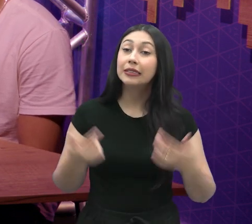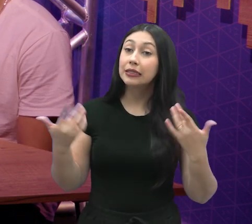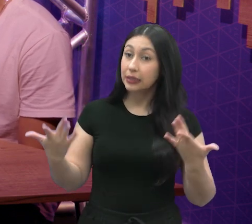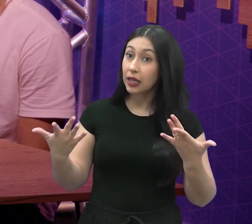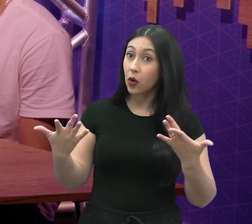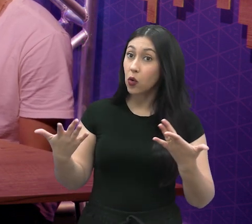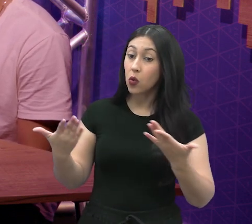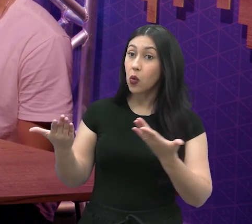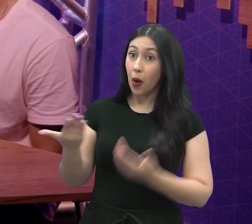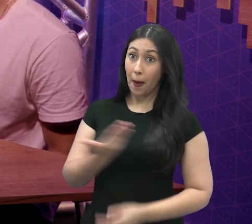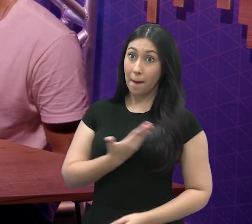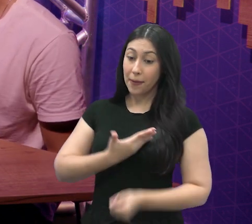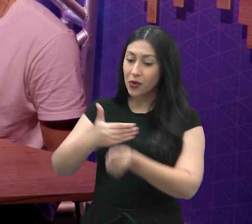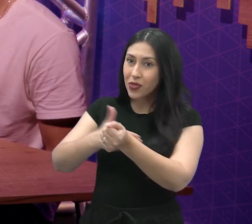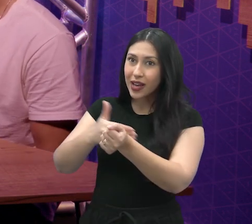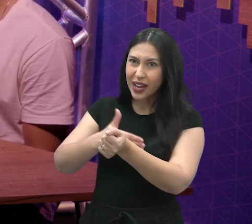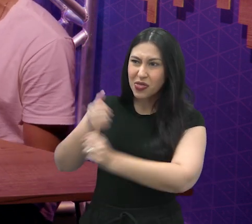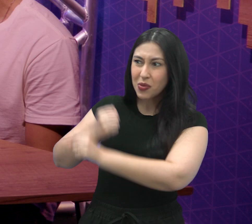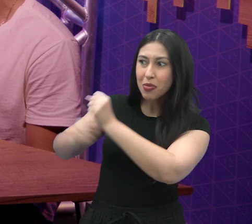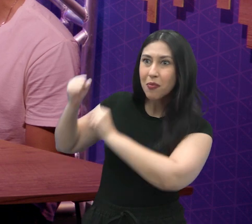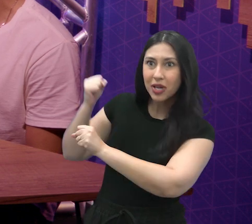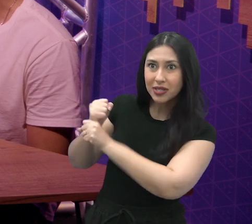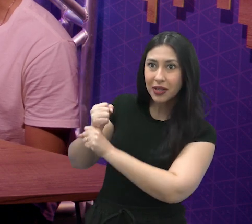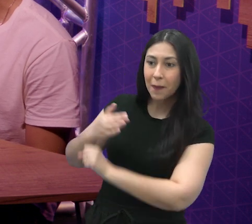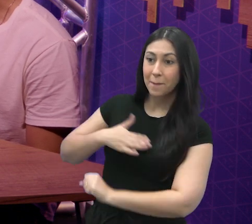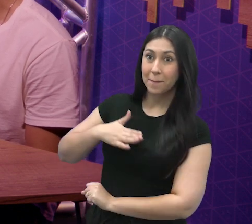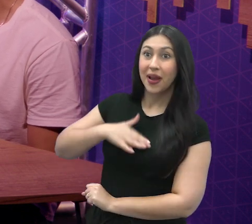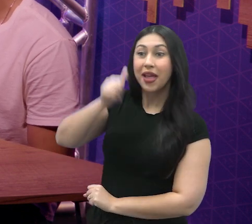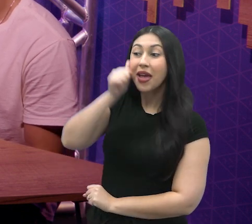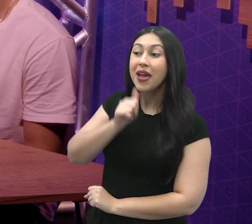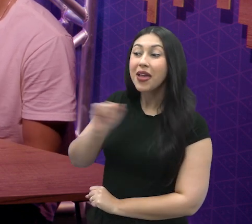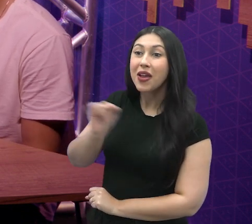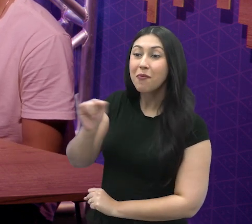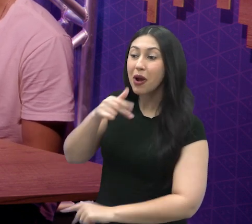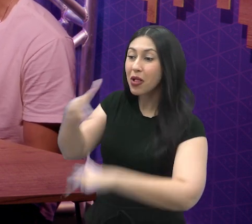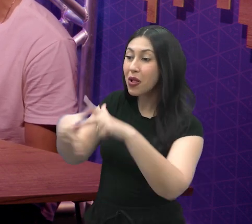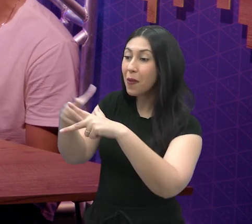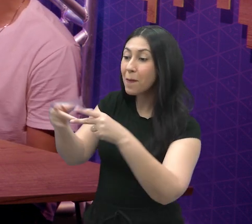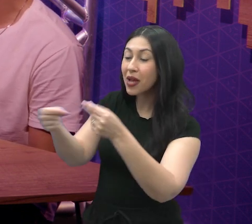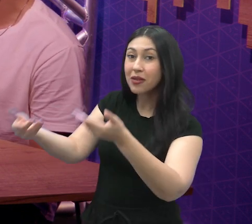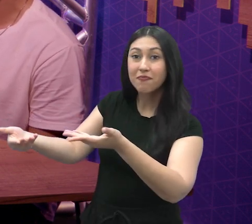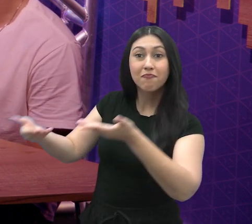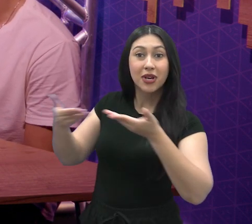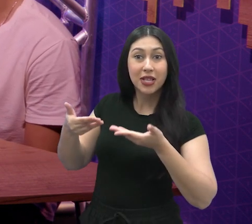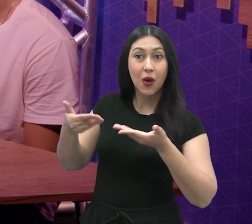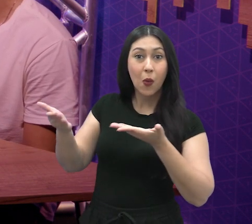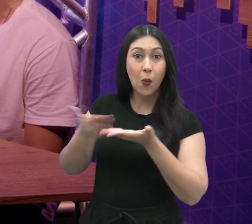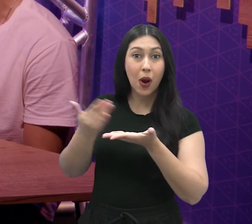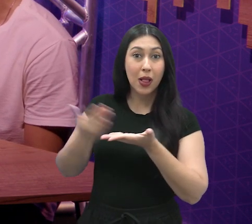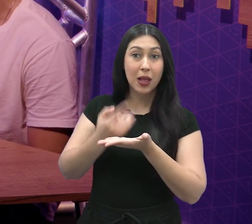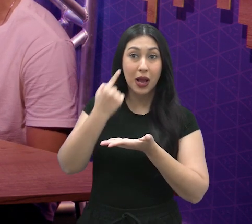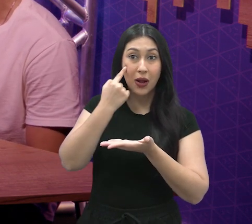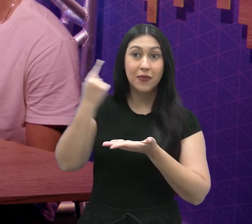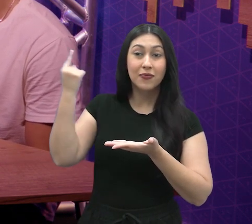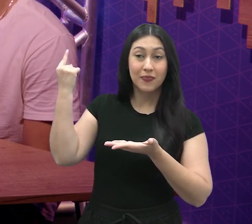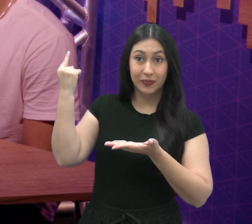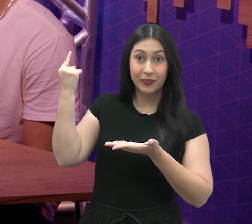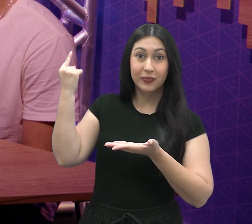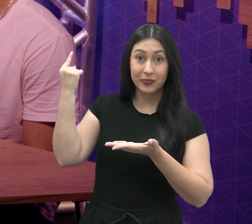Então, eu ganhei de amigo secreto no ano passado, da minha irmã, que ela me tirou no amigo secreto, o Sapiens,